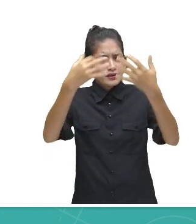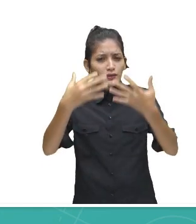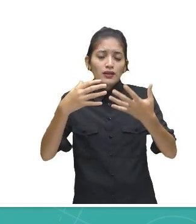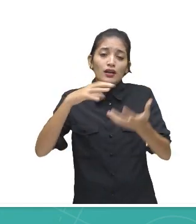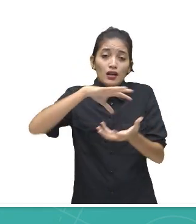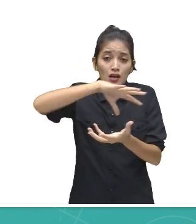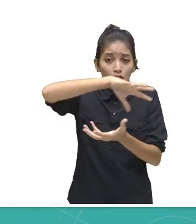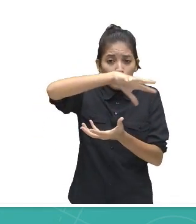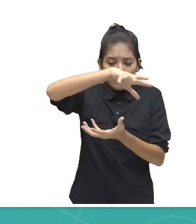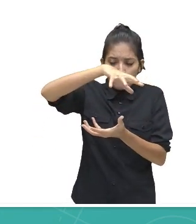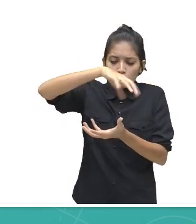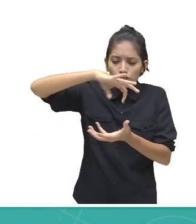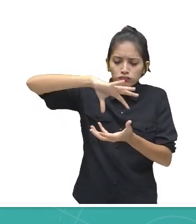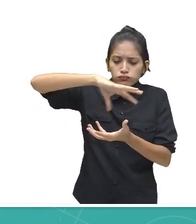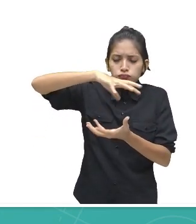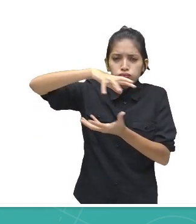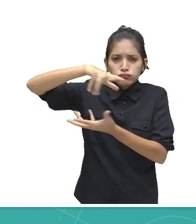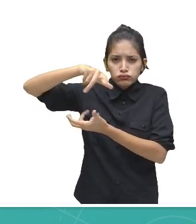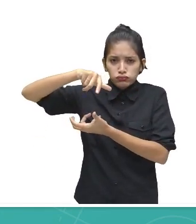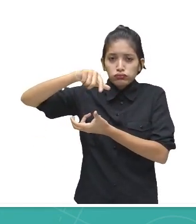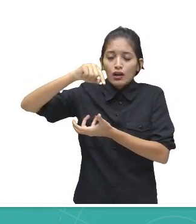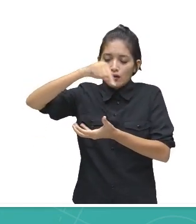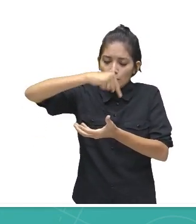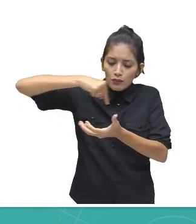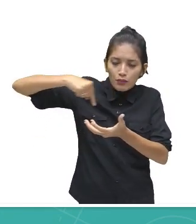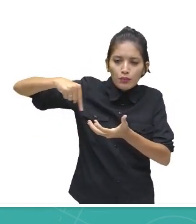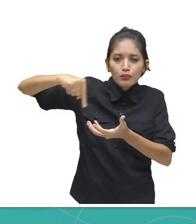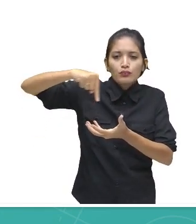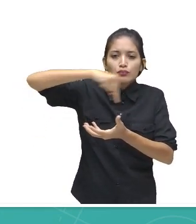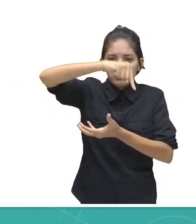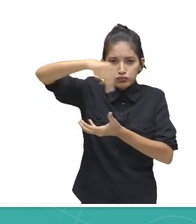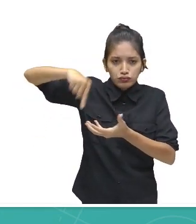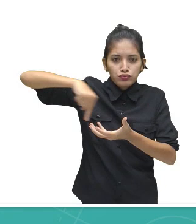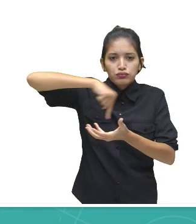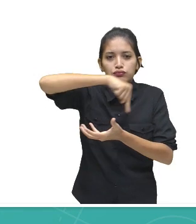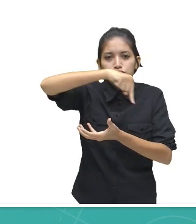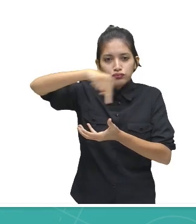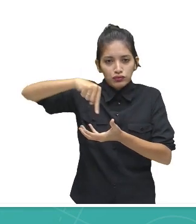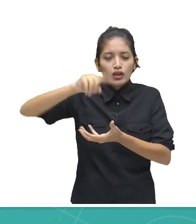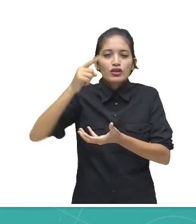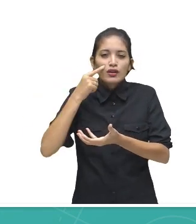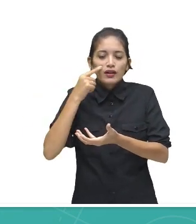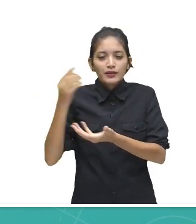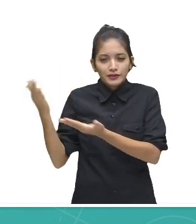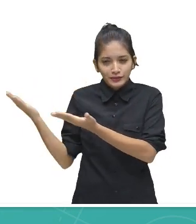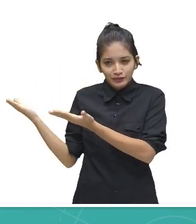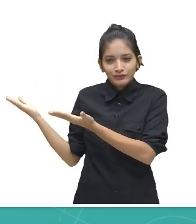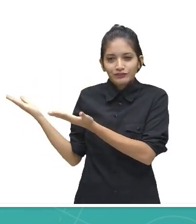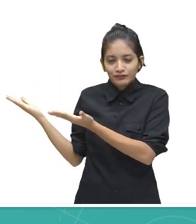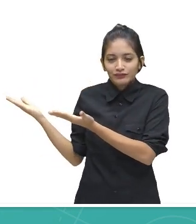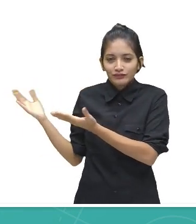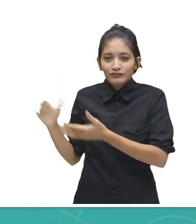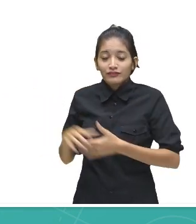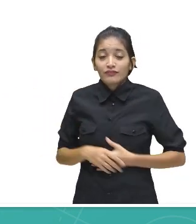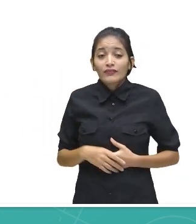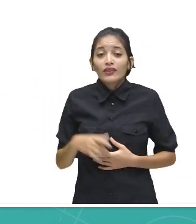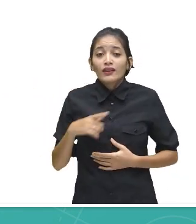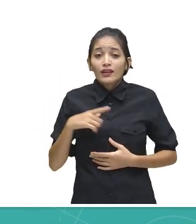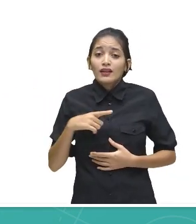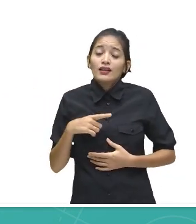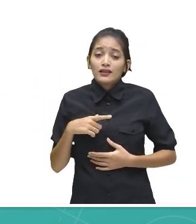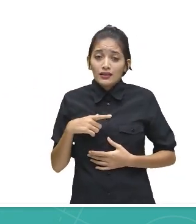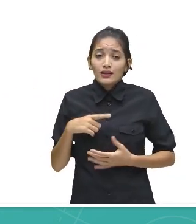ele é muito, ele é arredondado, O planeta não é plano, como a gente está vendo aí nessa animação, e existem